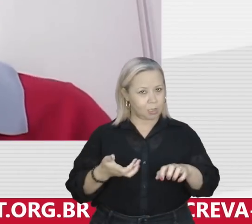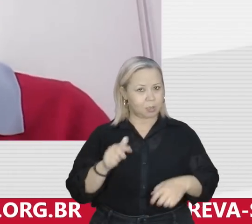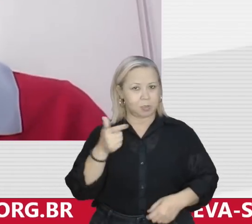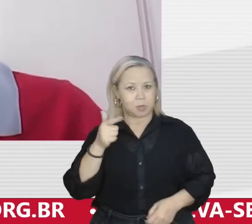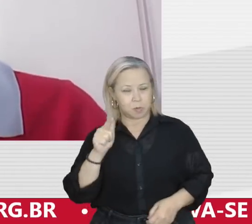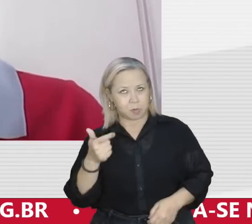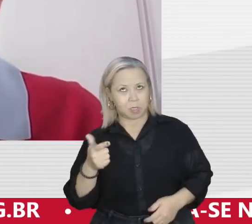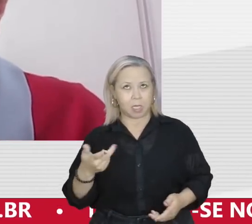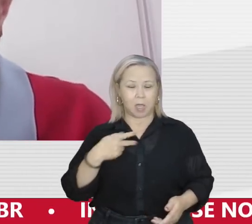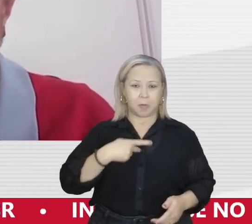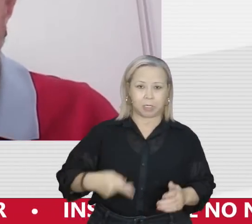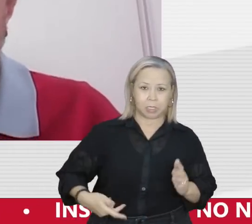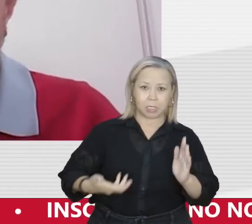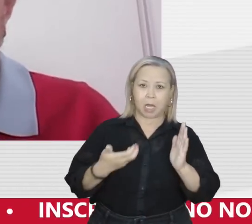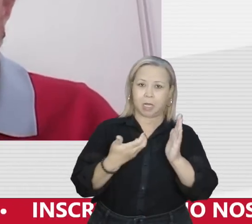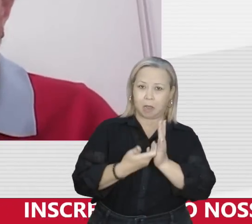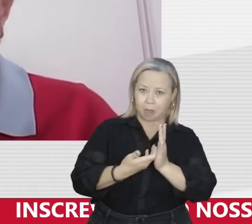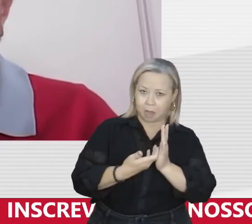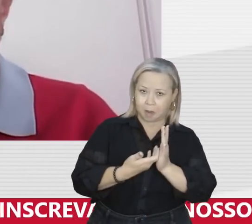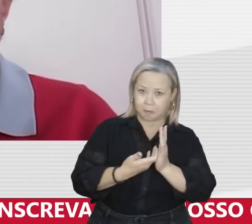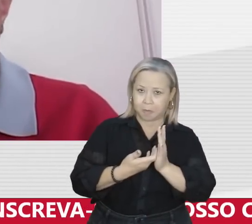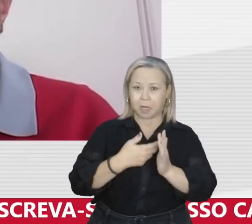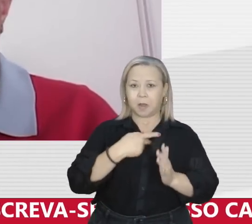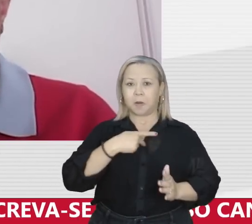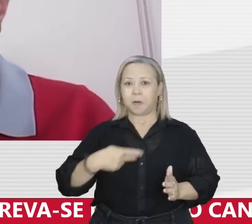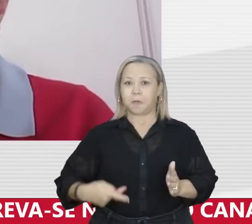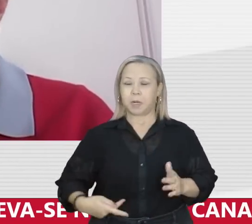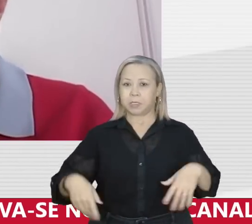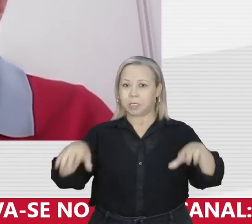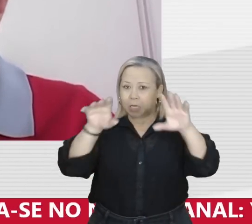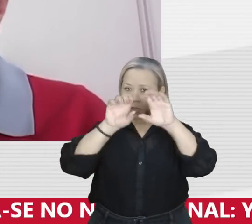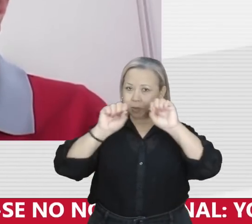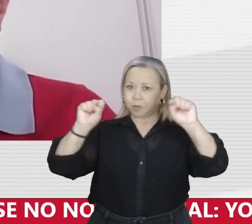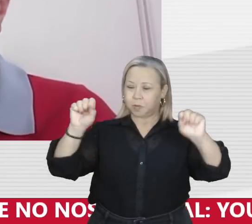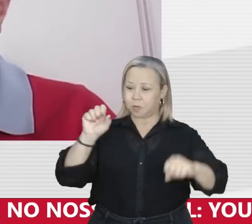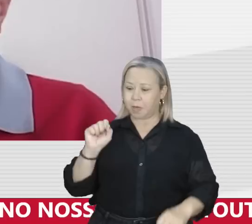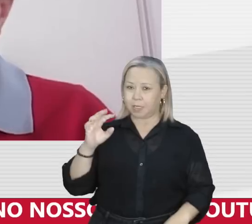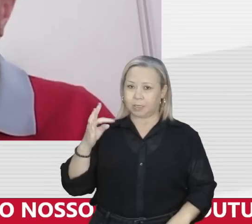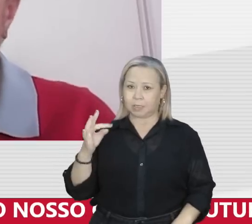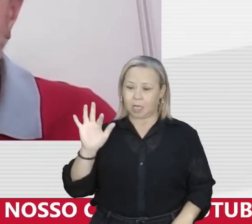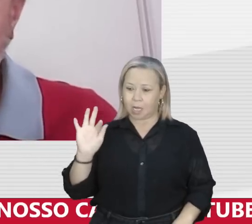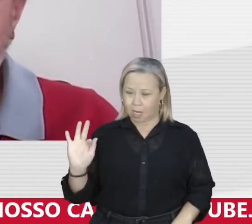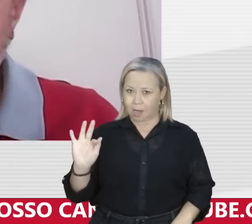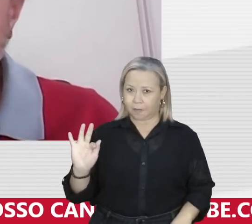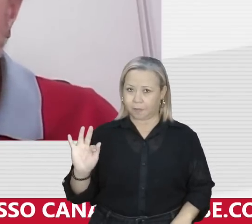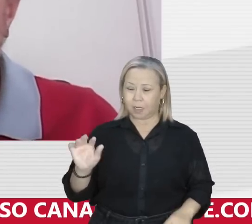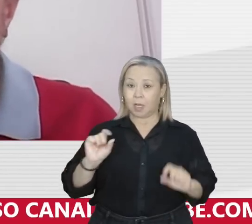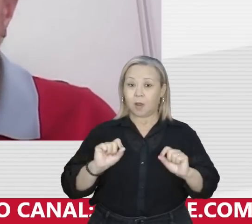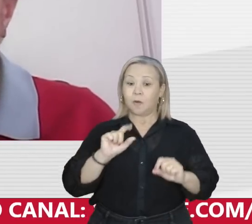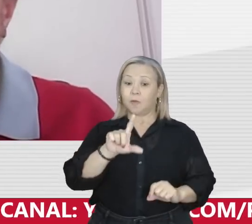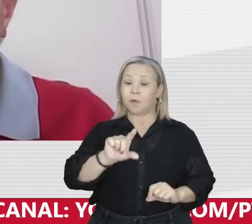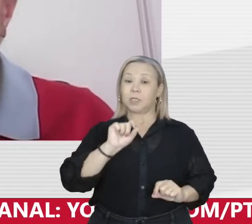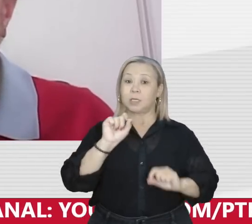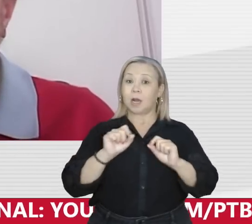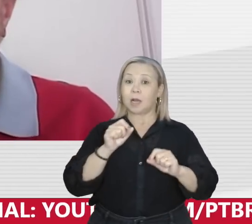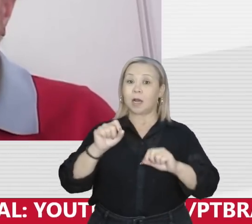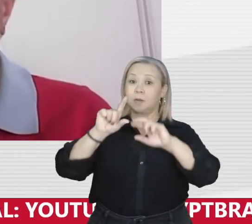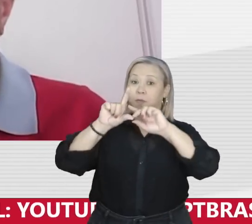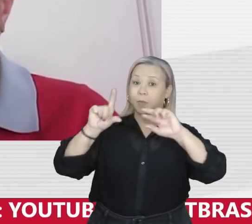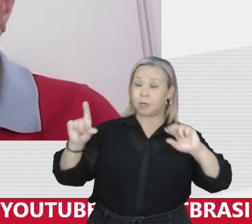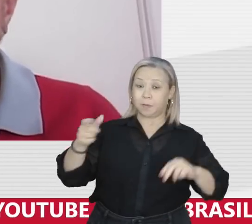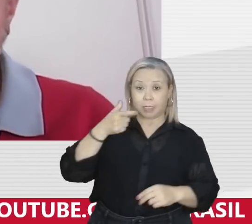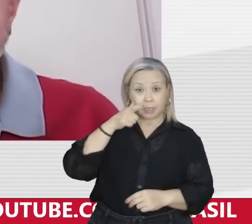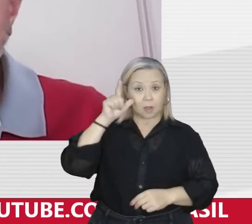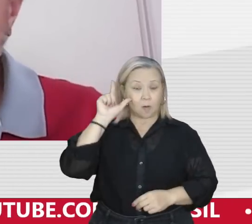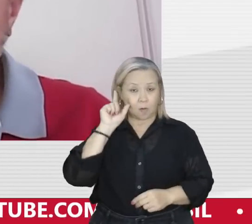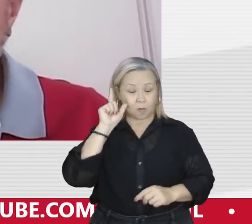da Câmara, o presidente do Supremo Tribunal Federal, né? Foi muito destacado pela imprensa ontem.